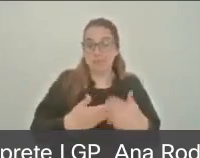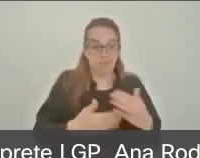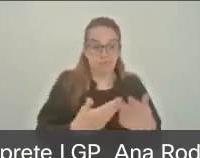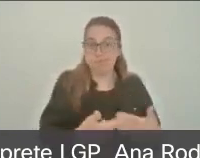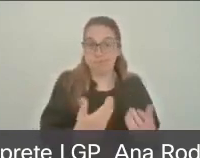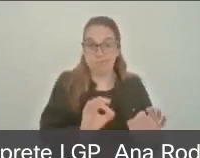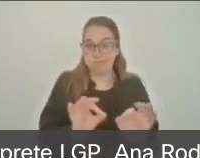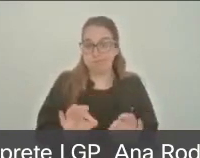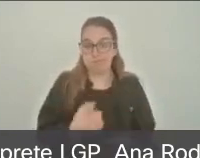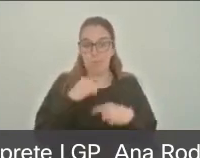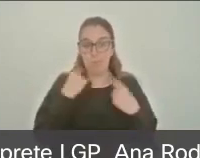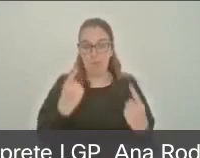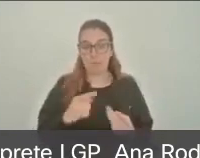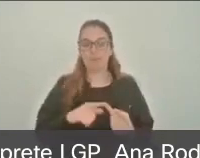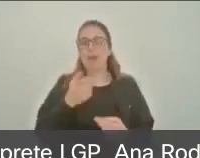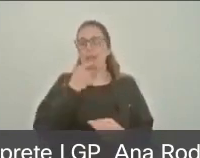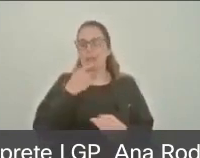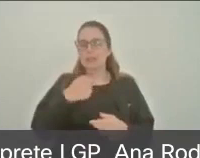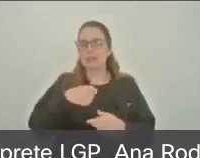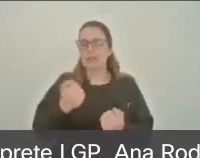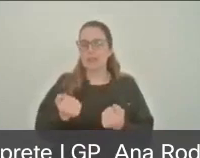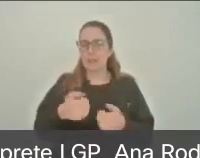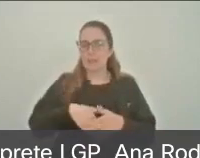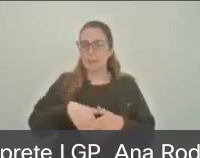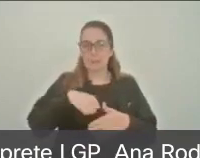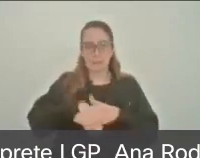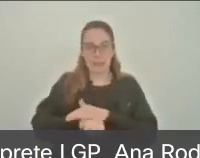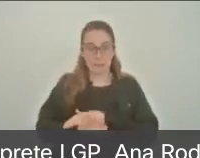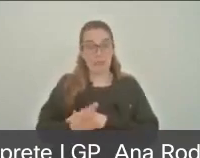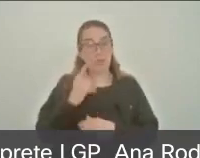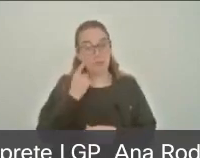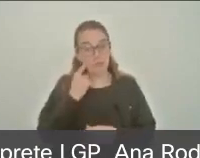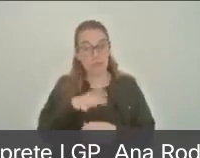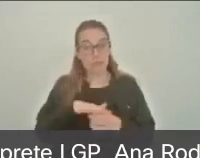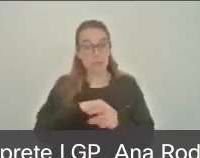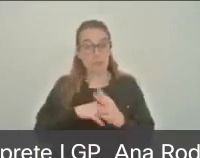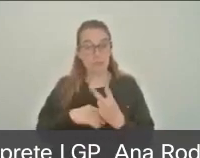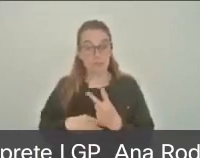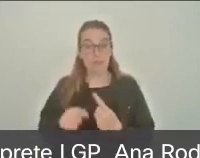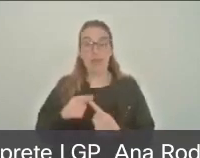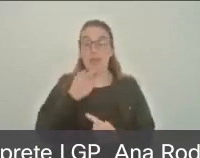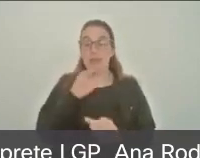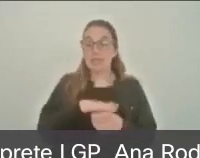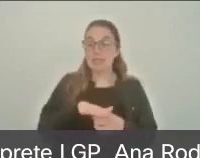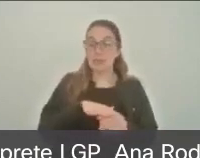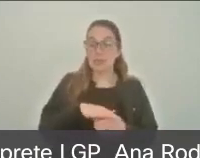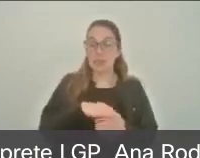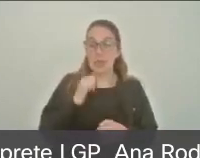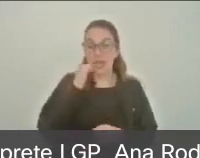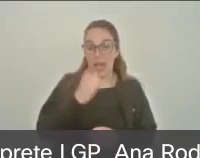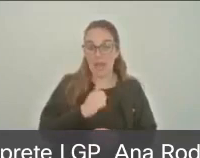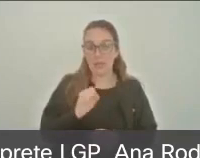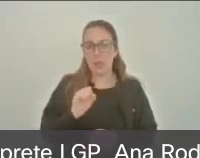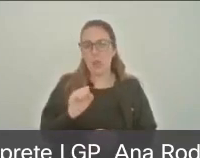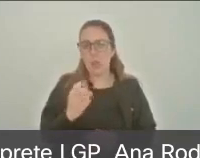médicos durante o parto, sendo certo que aqui é importante distinguir duas situações: as situações clínicas graves e aquelas situações que ocorrem